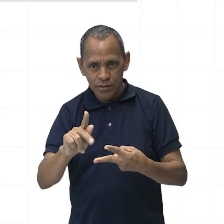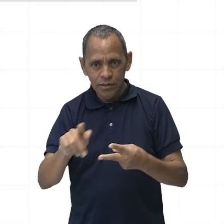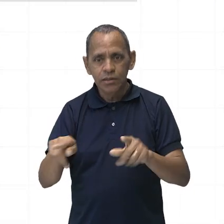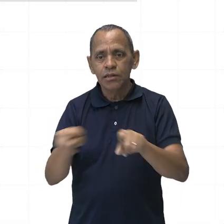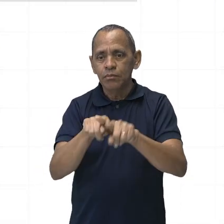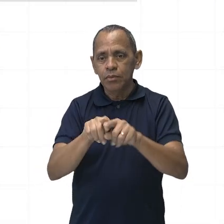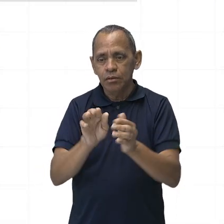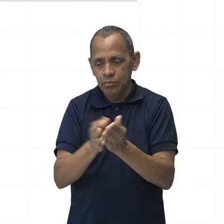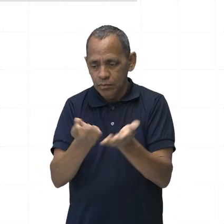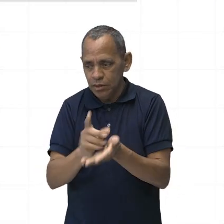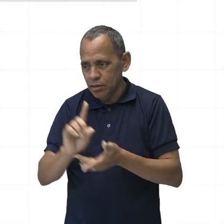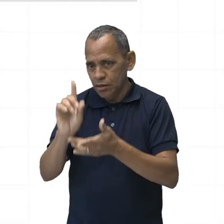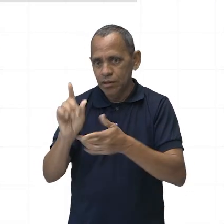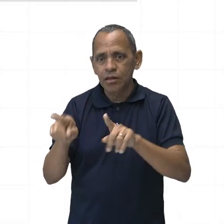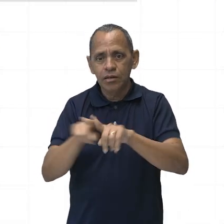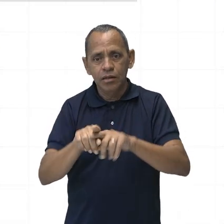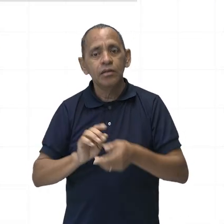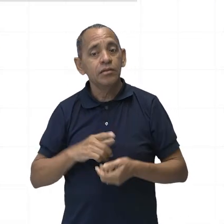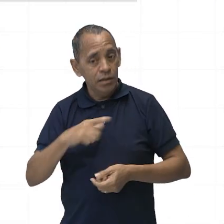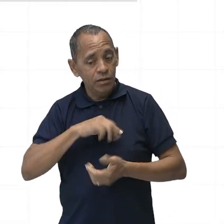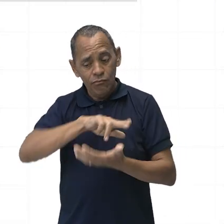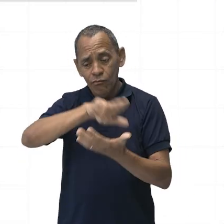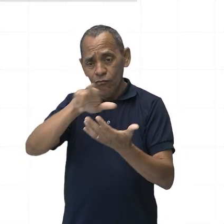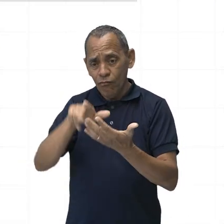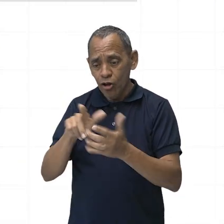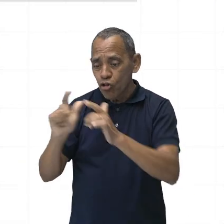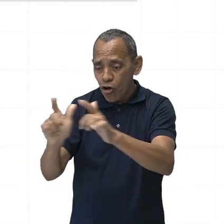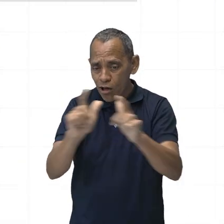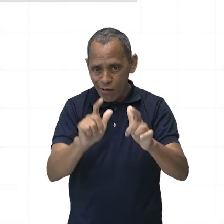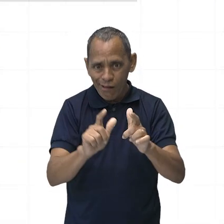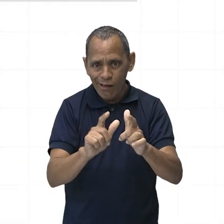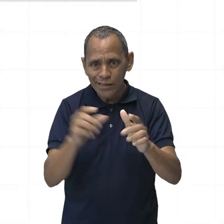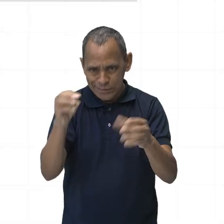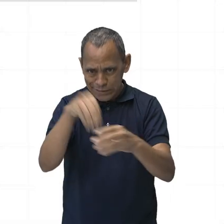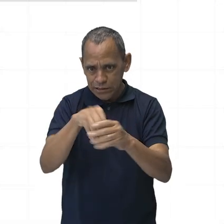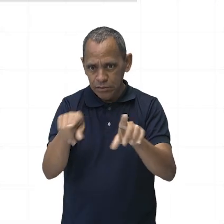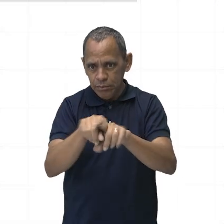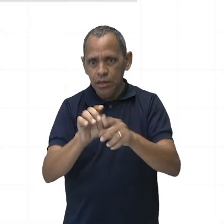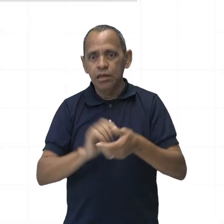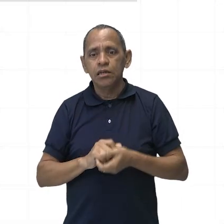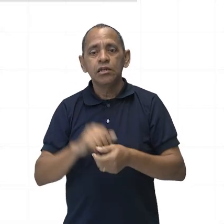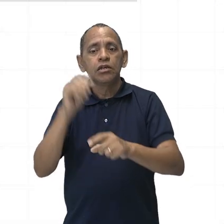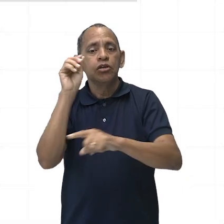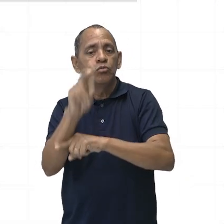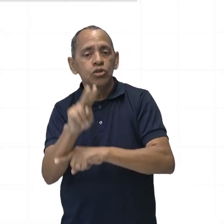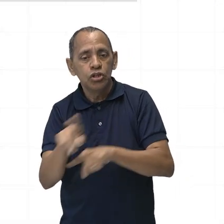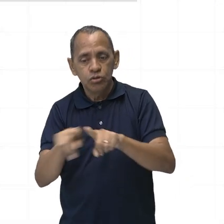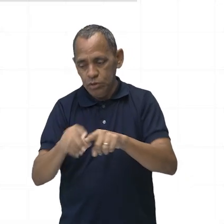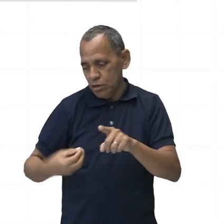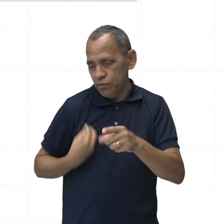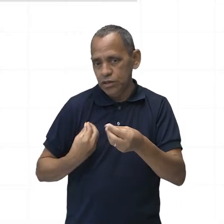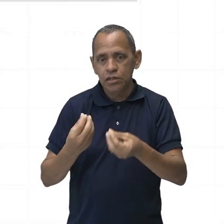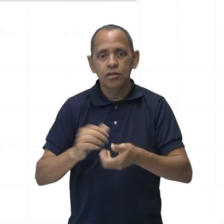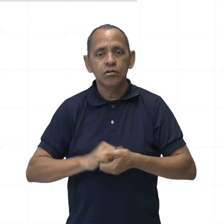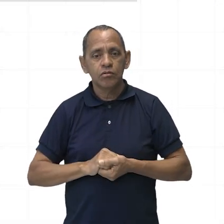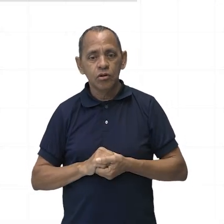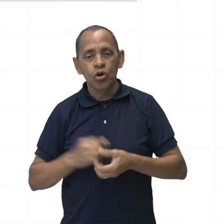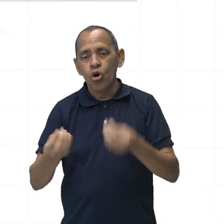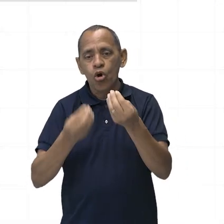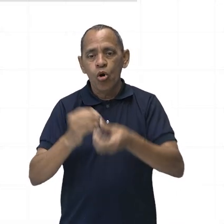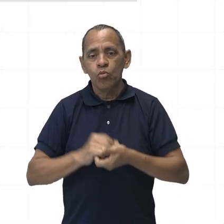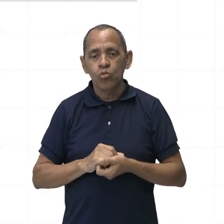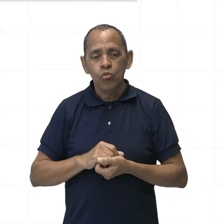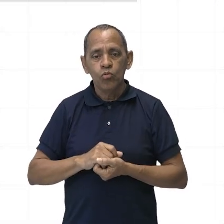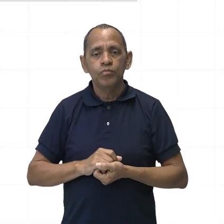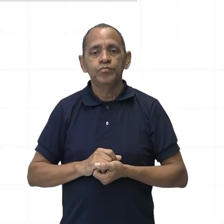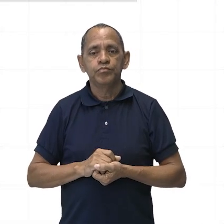em que se defende a vida, a começar do 5º mandamento para o judaísmo, né, não matarás, e do mandamento de